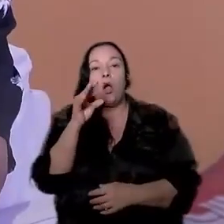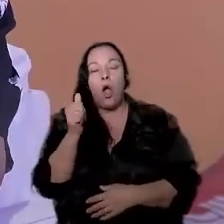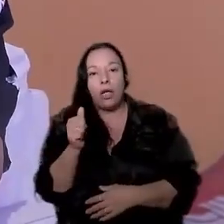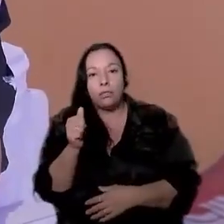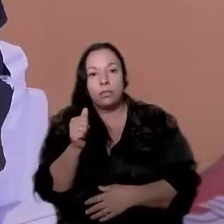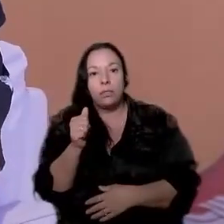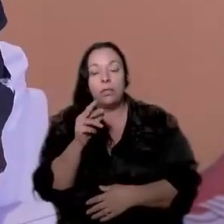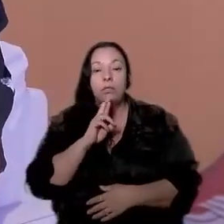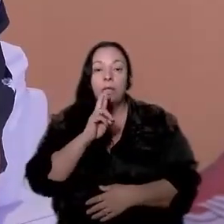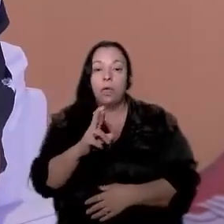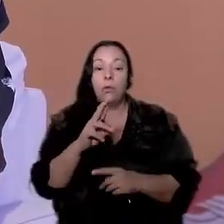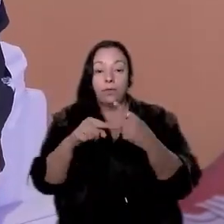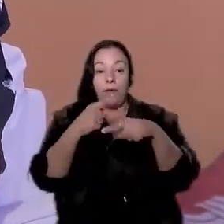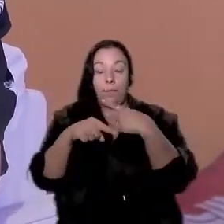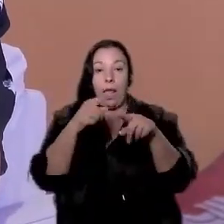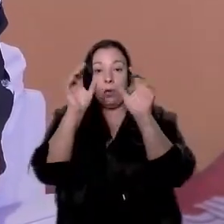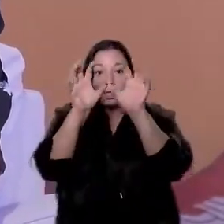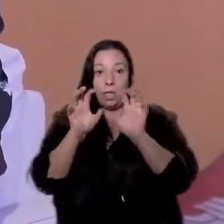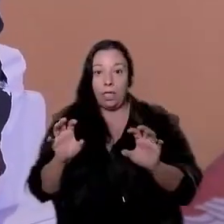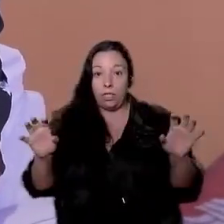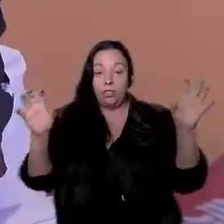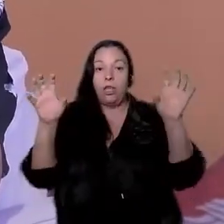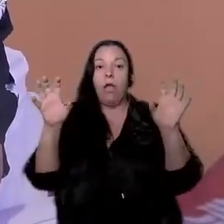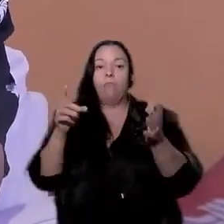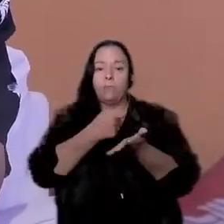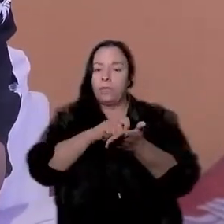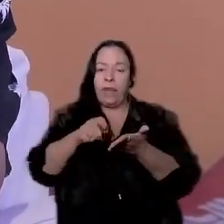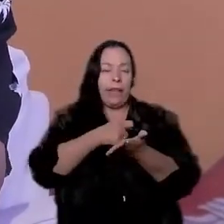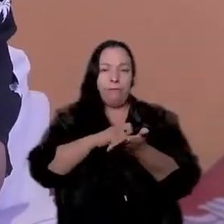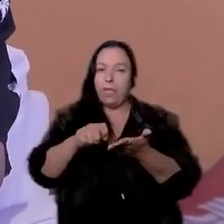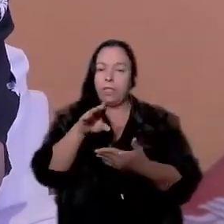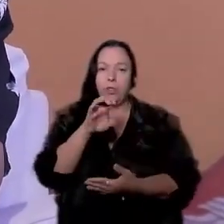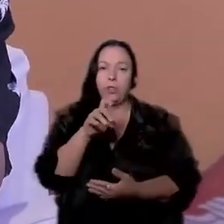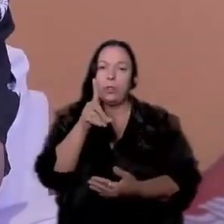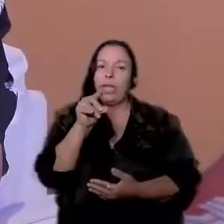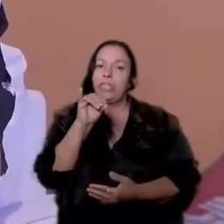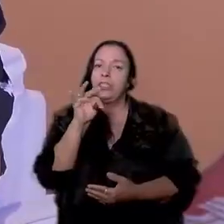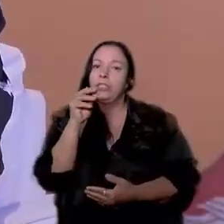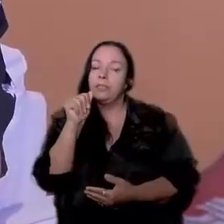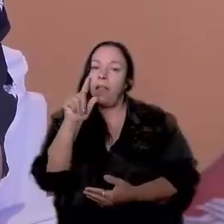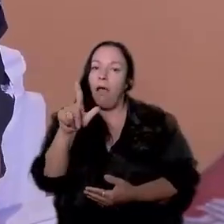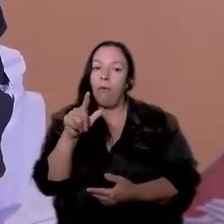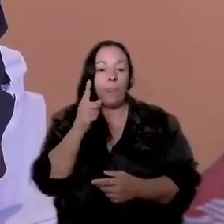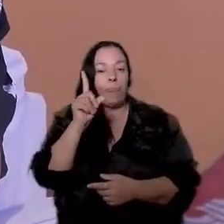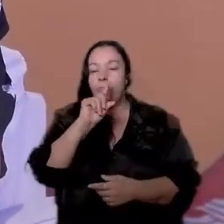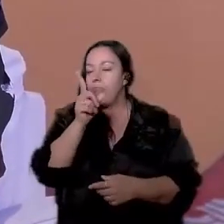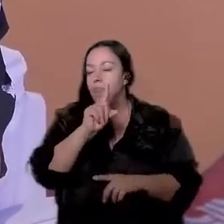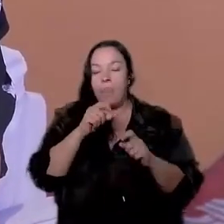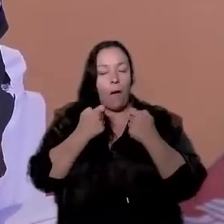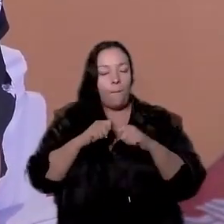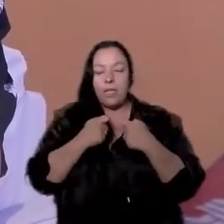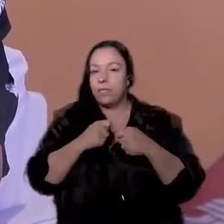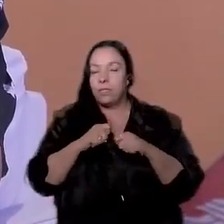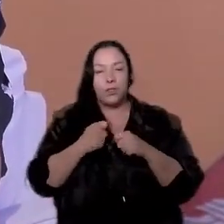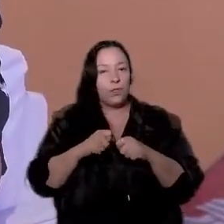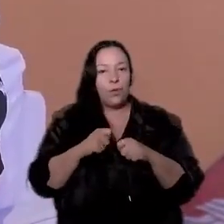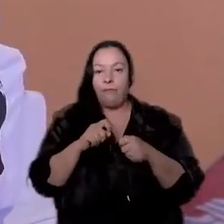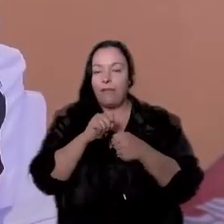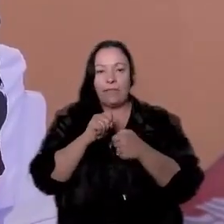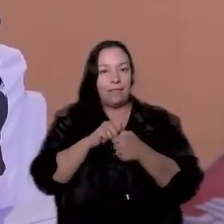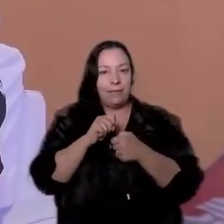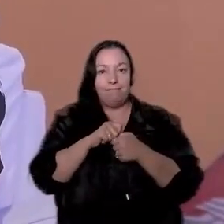esse recurso vai para outra região. Não tem problema, escreva isso no edital. E eles escreveram, mas não precisou fazer nenhum deslocamento.